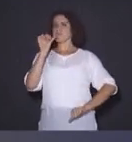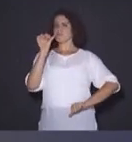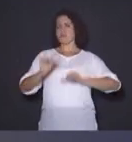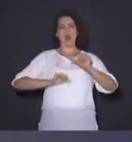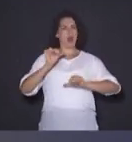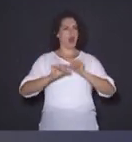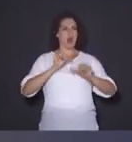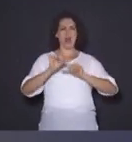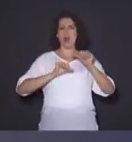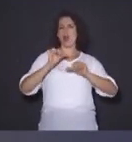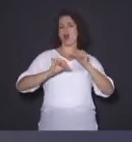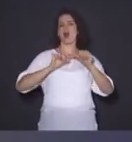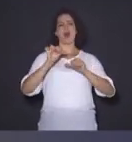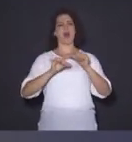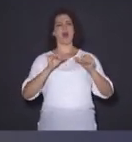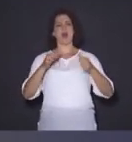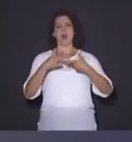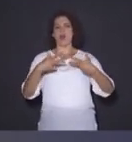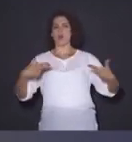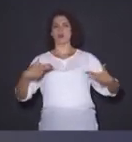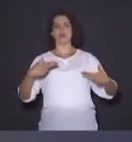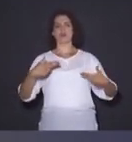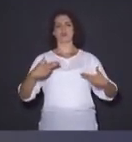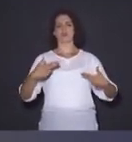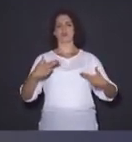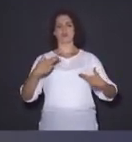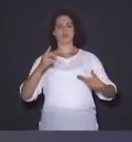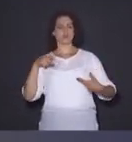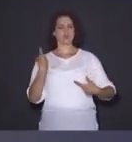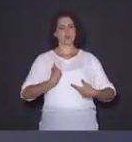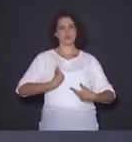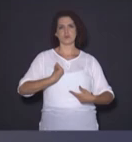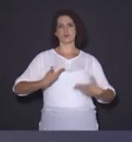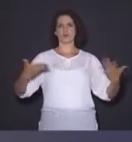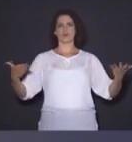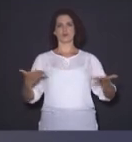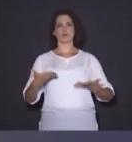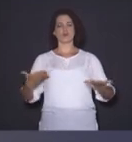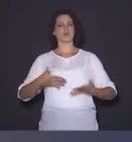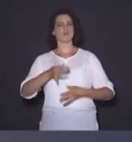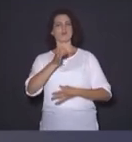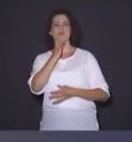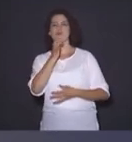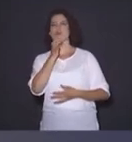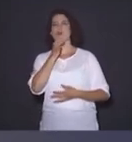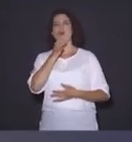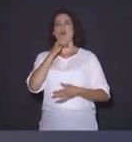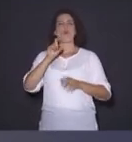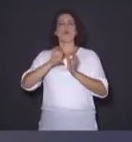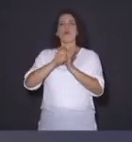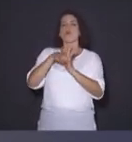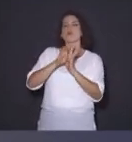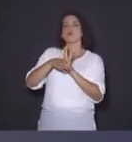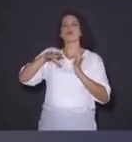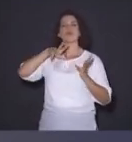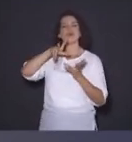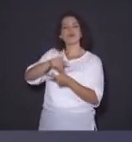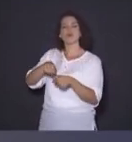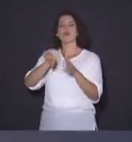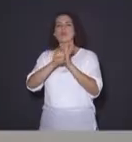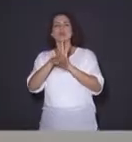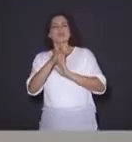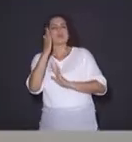paradigmas com que a gente está vivendo no contemporâneo ou seja concepção de mundo concepção de saberes